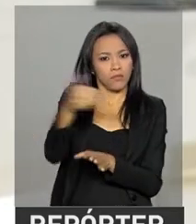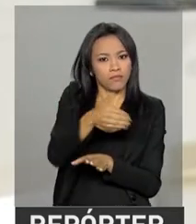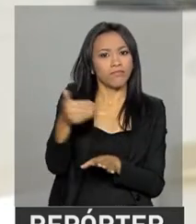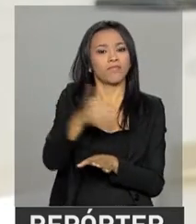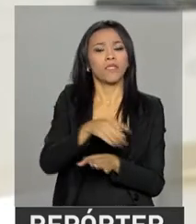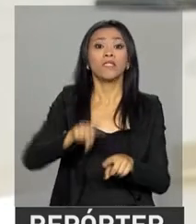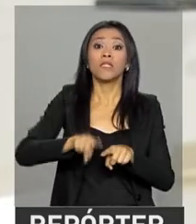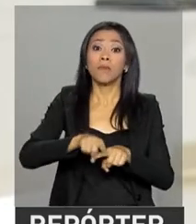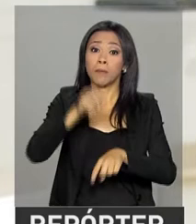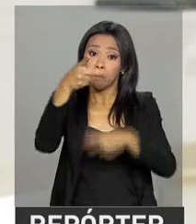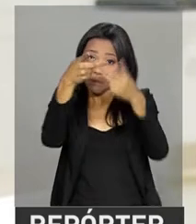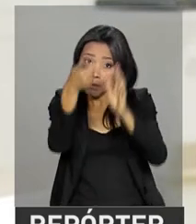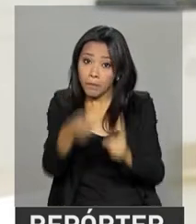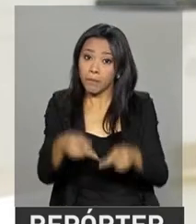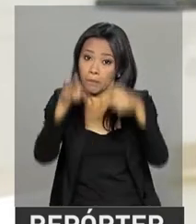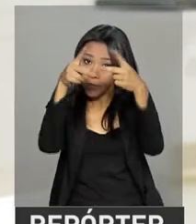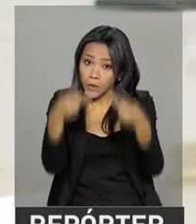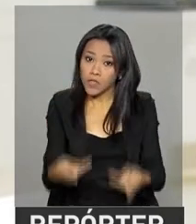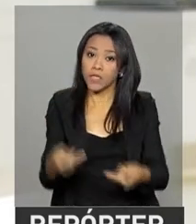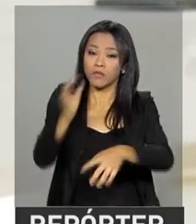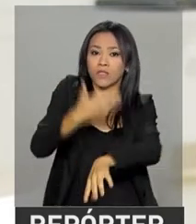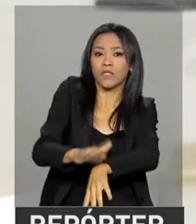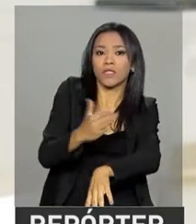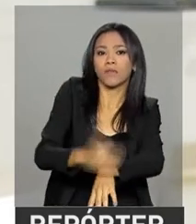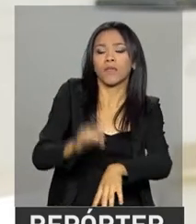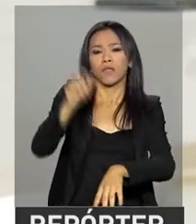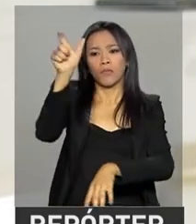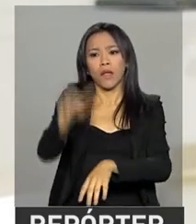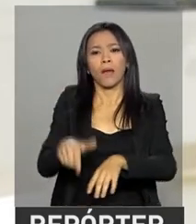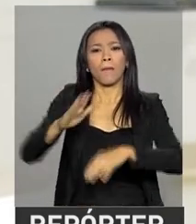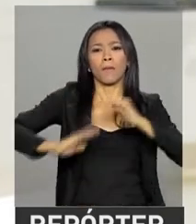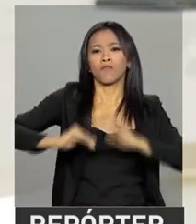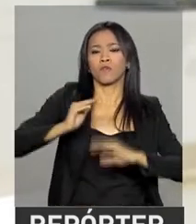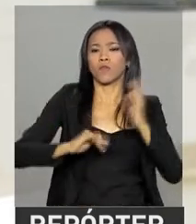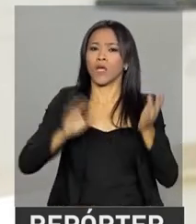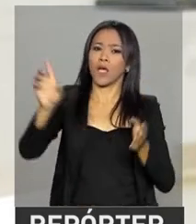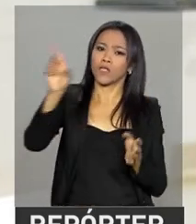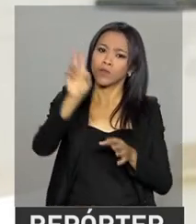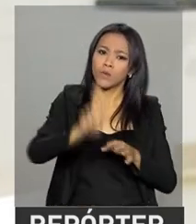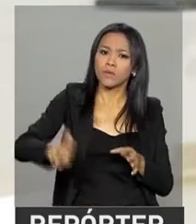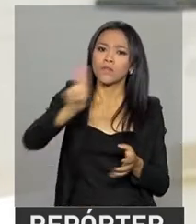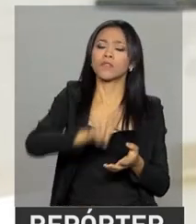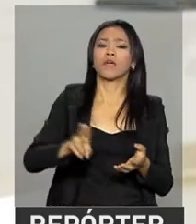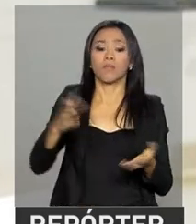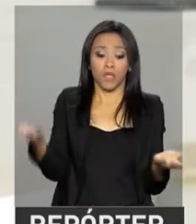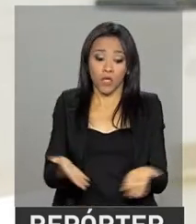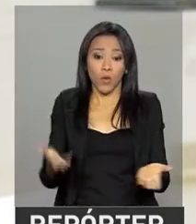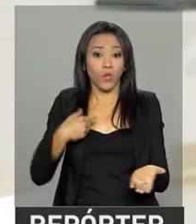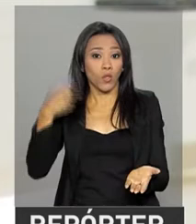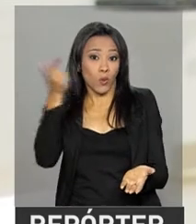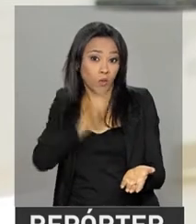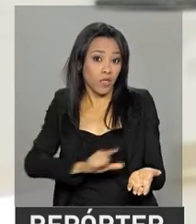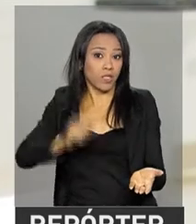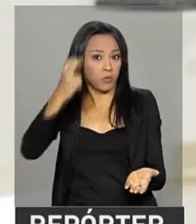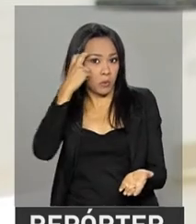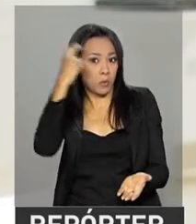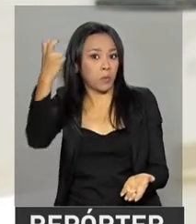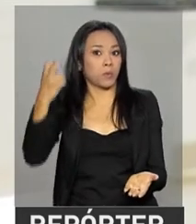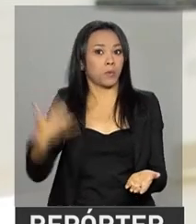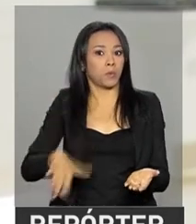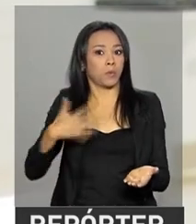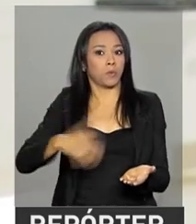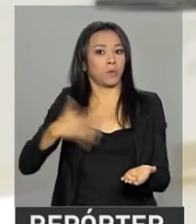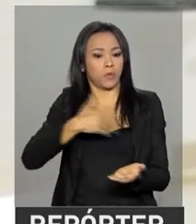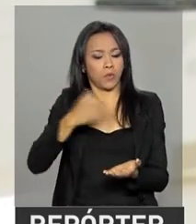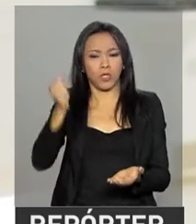projetos de capacitação, tanto de profissionais quanto de universidades, para que hoje tenhamos os talentos que vão ajudar o Brasil a se tornar